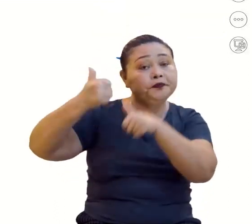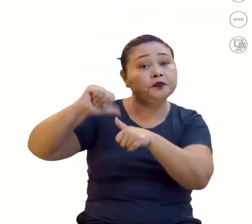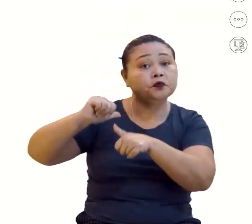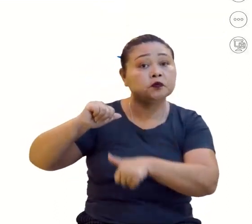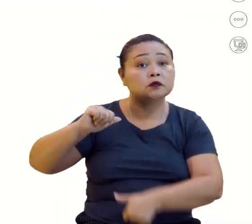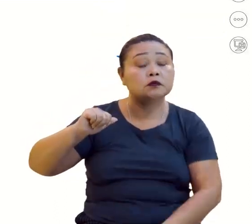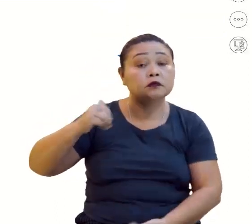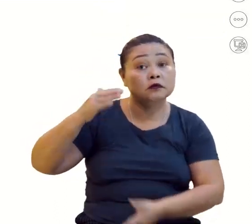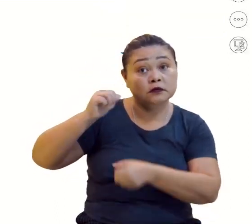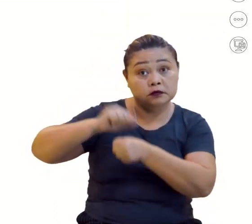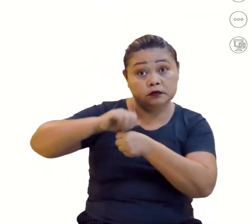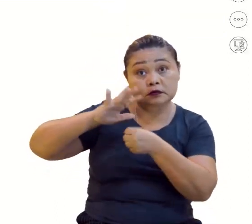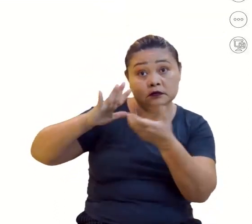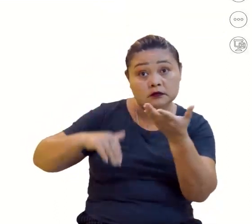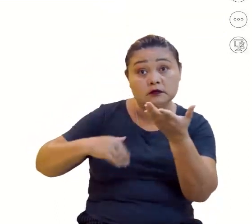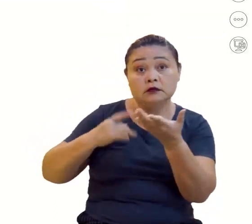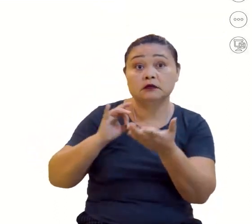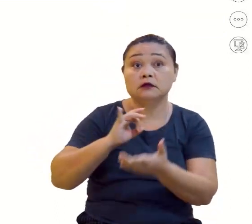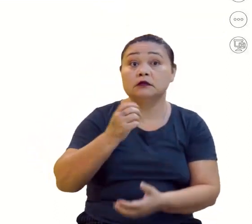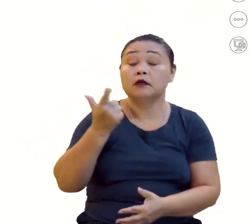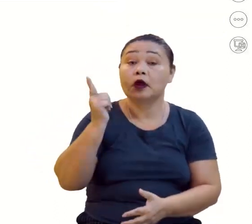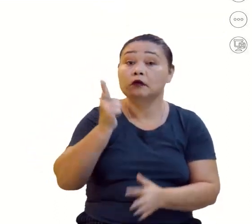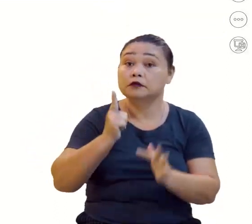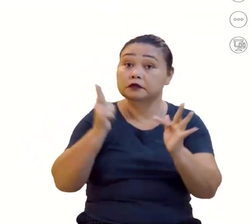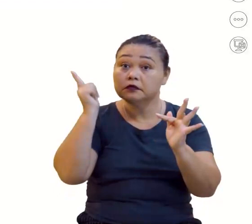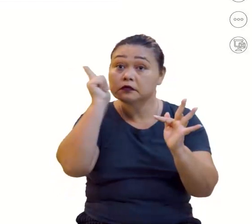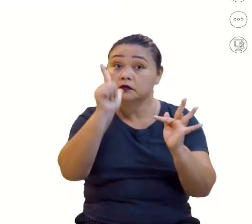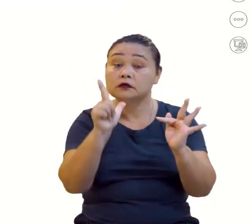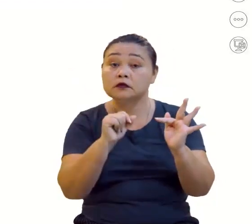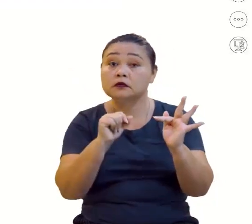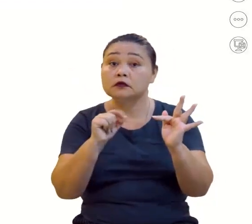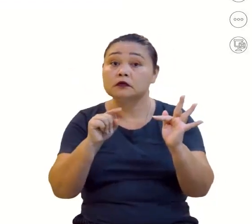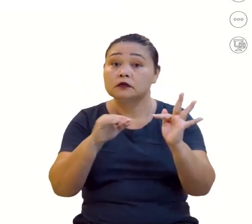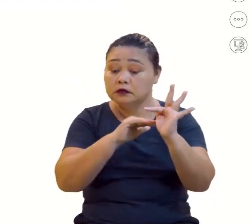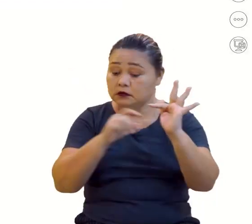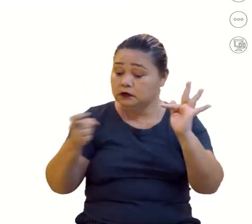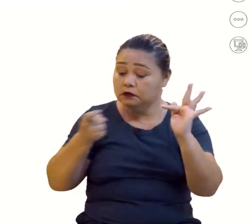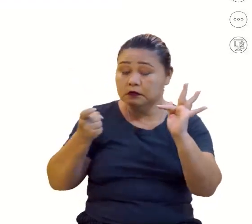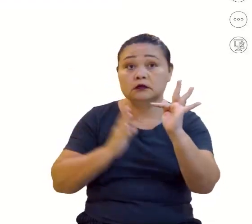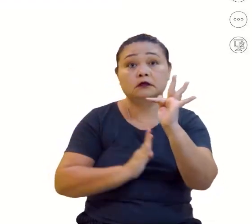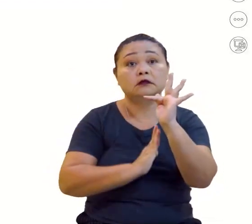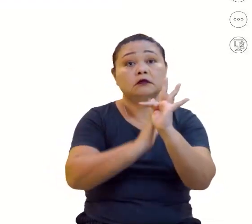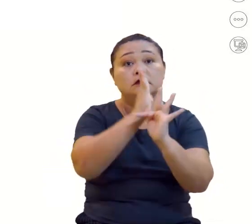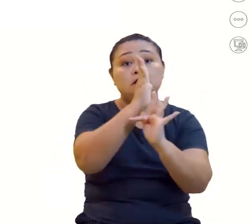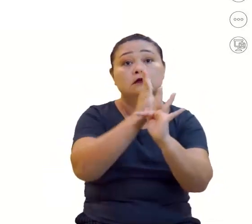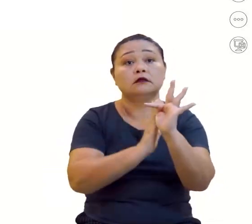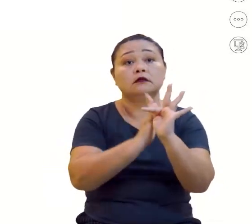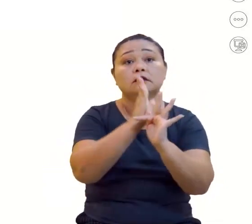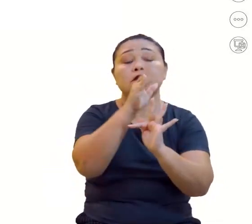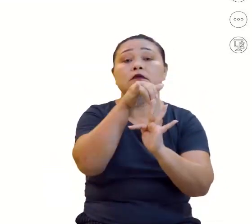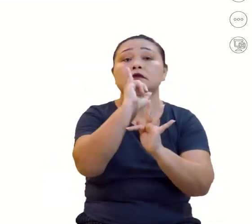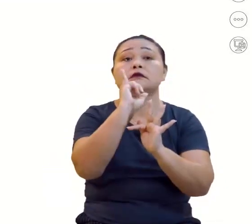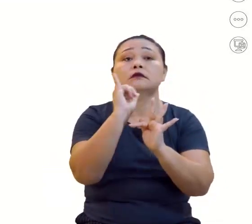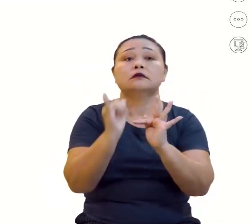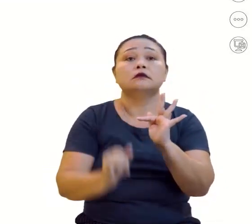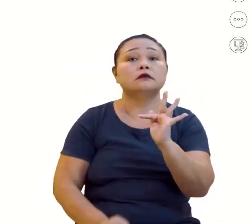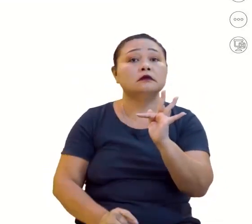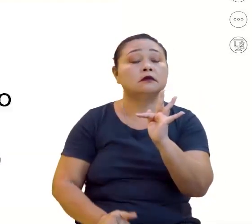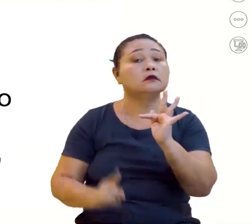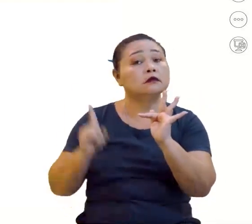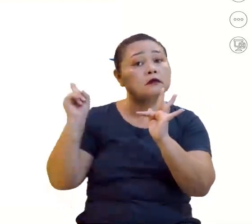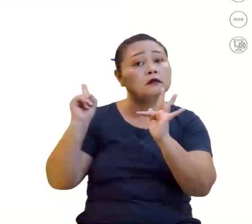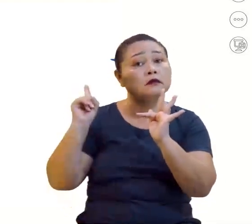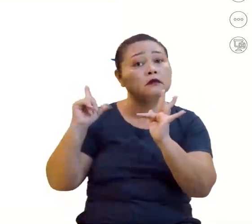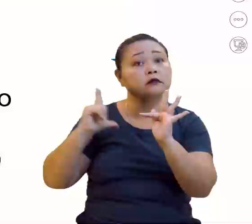o desconto pela arrecadação. Quem é que está no eixo X e quem que está no eixo Y. Porque aqui na tabela a gente tem